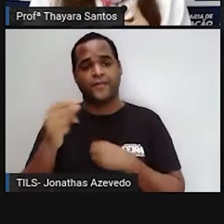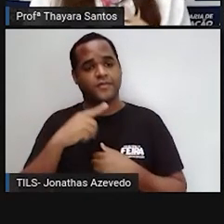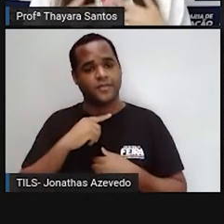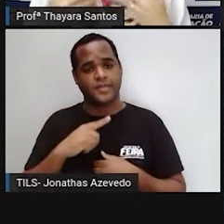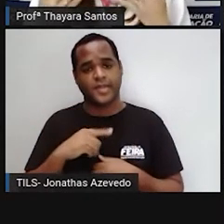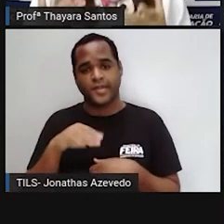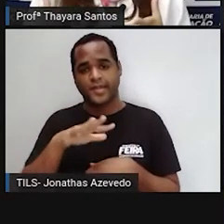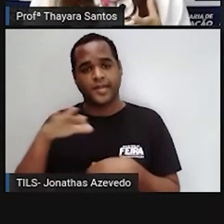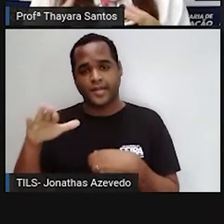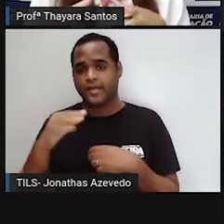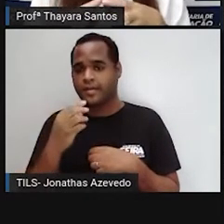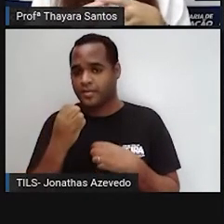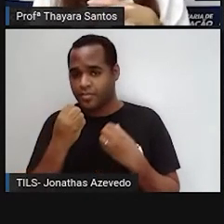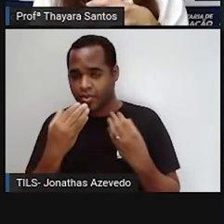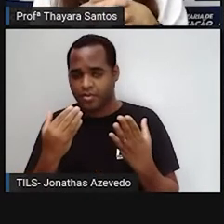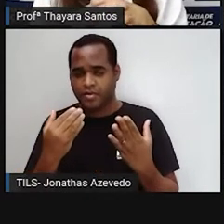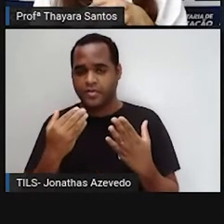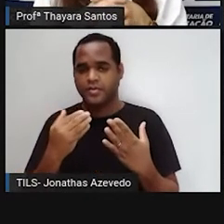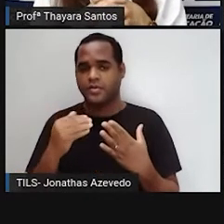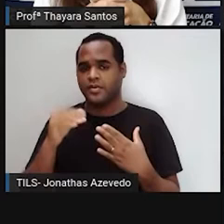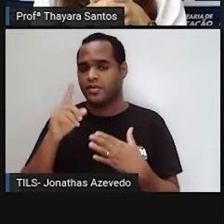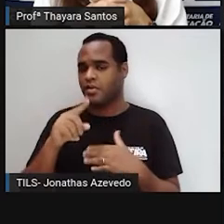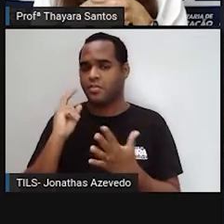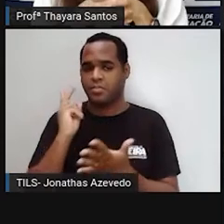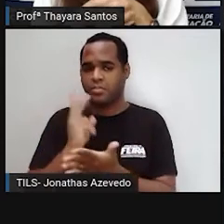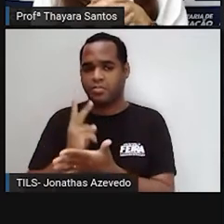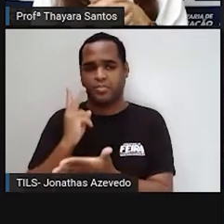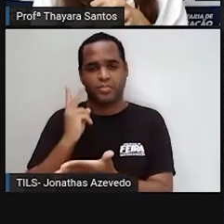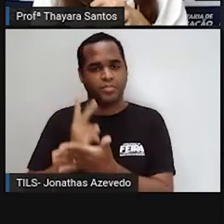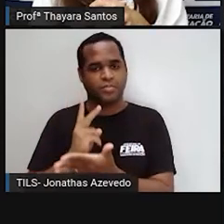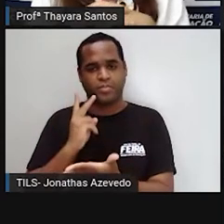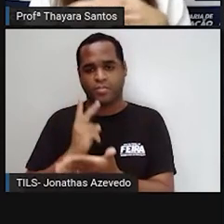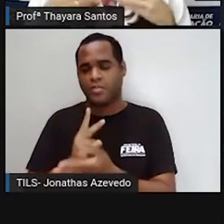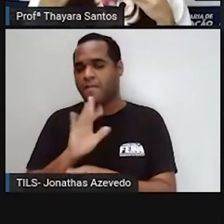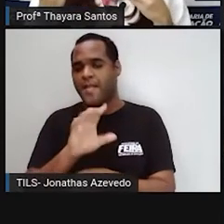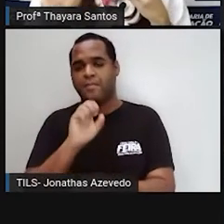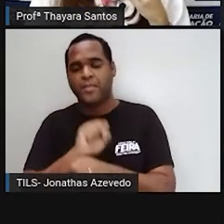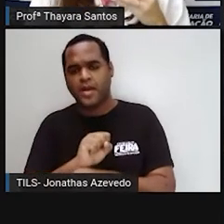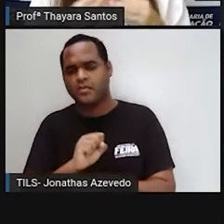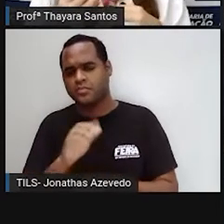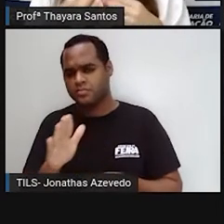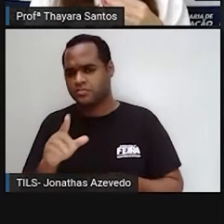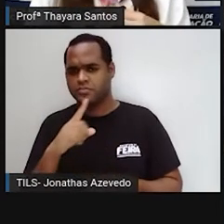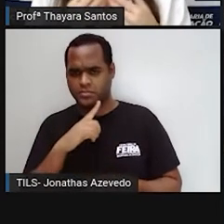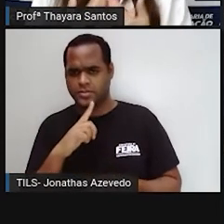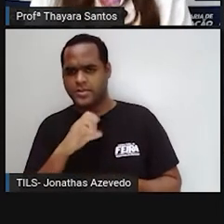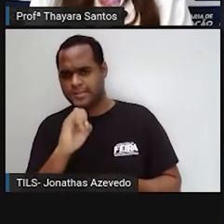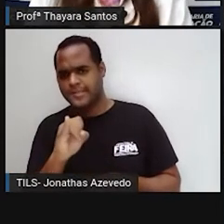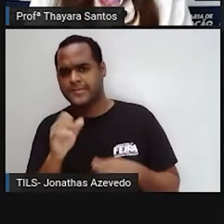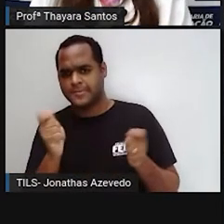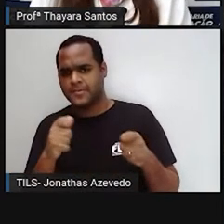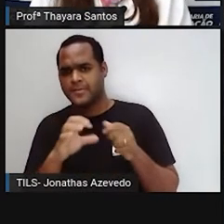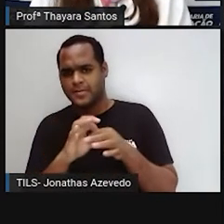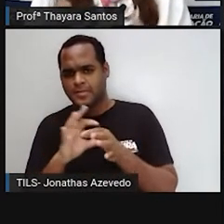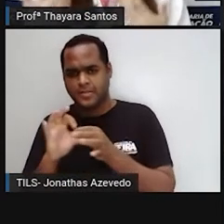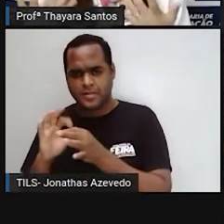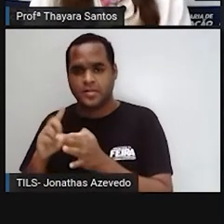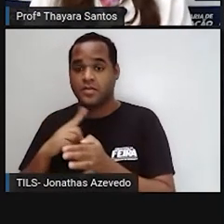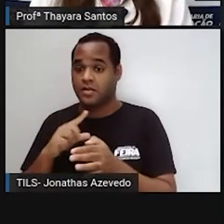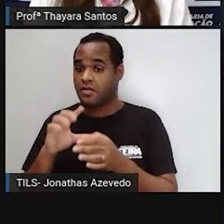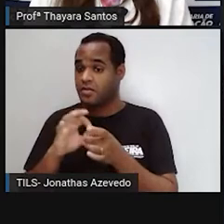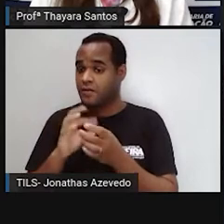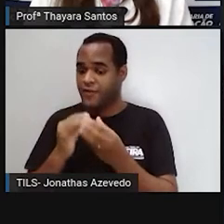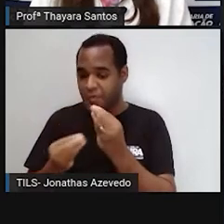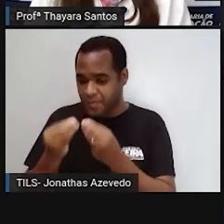Enquanto o ambiente não estiver favorável, aquela célula vai ficar ali, ó, quietinha. Agora, quando eu tiver condições favoráveis naquele ambiente,